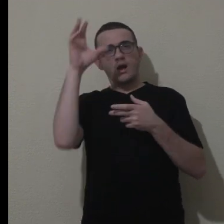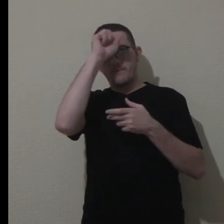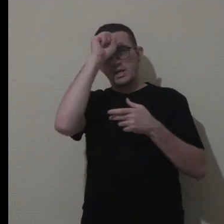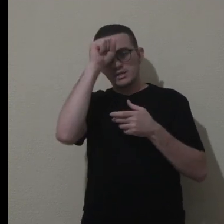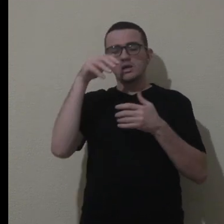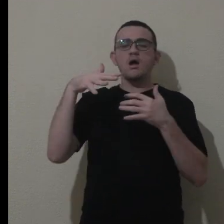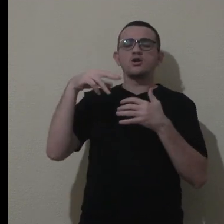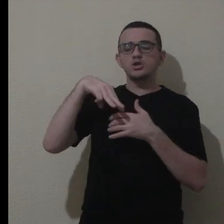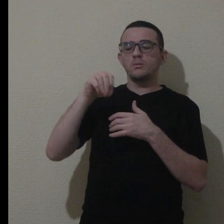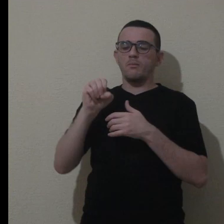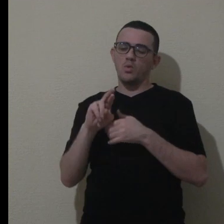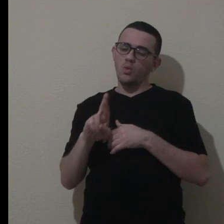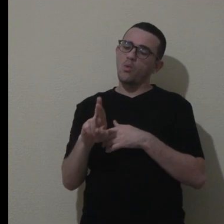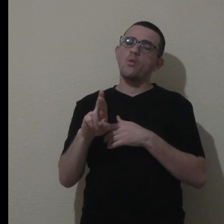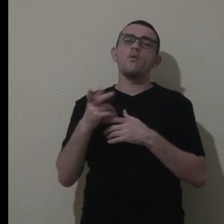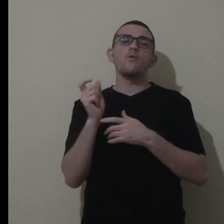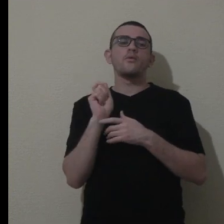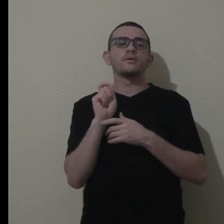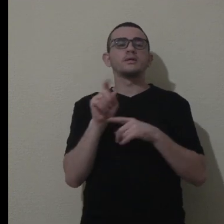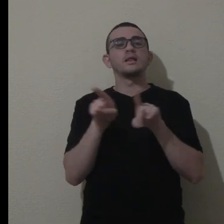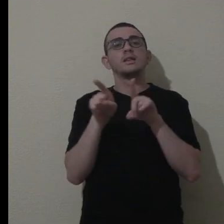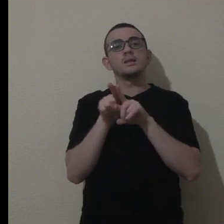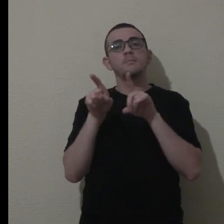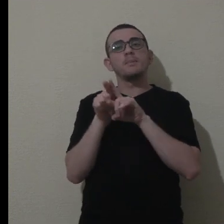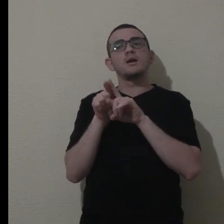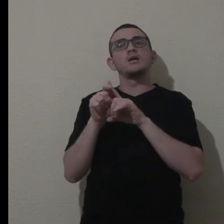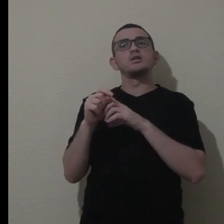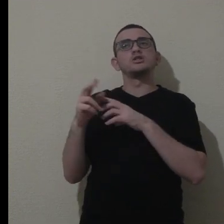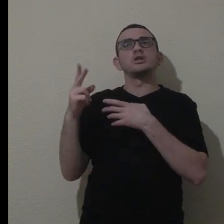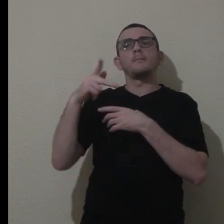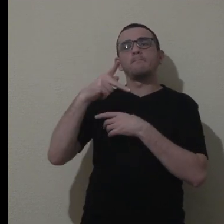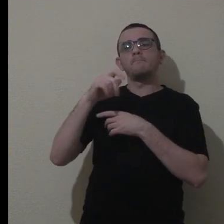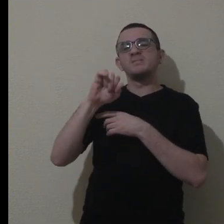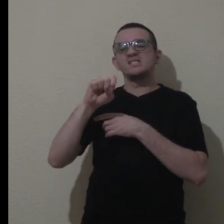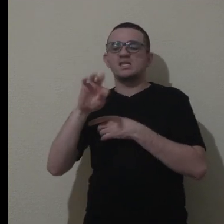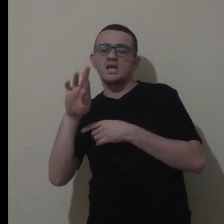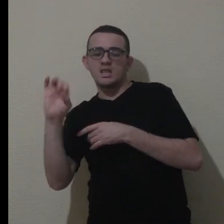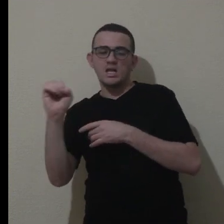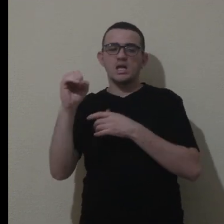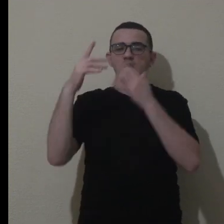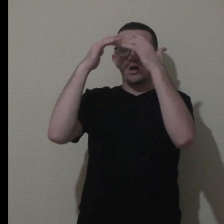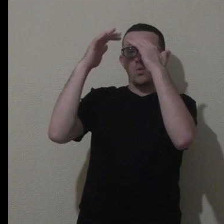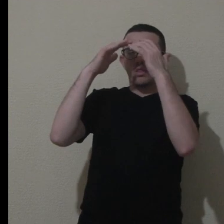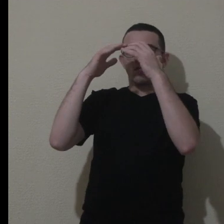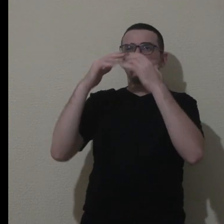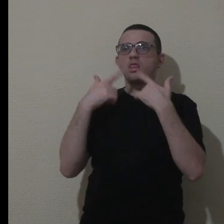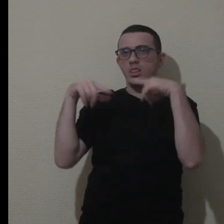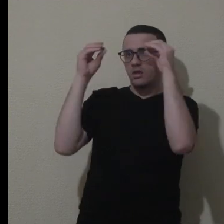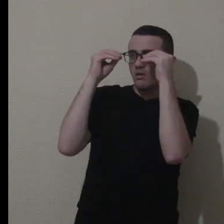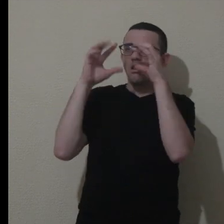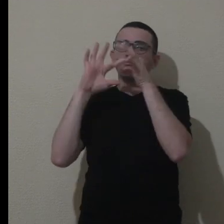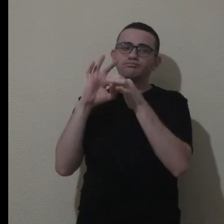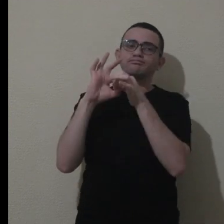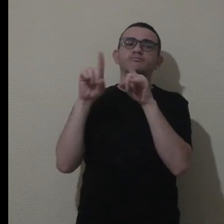de aprendizagem motor, né, em questões de psiquiatria, em a questão de cognição e de linguagem,